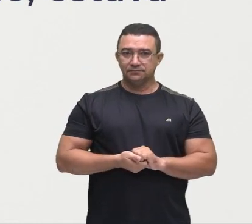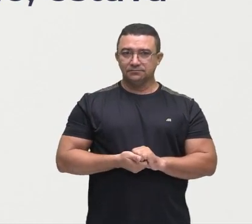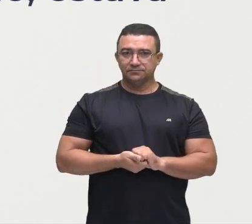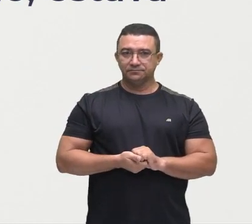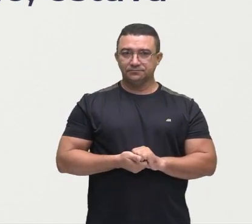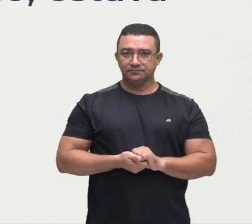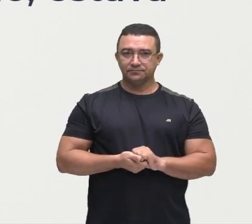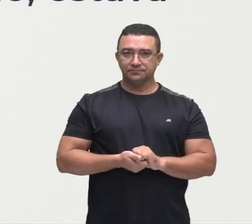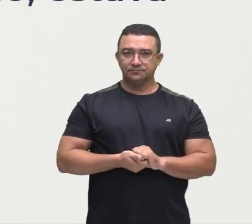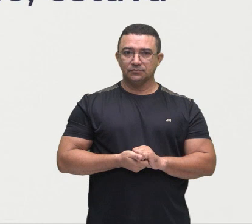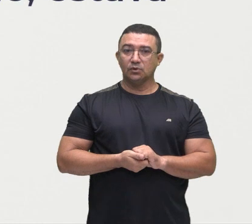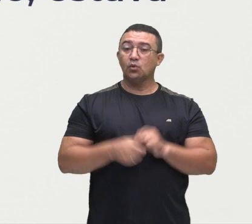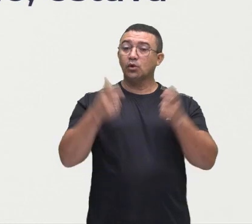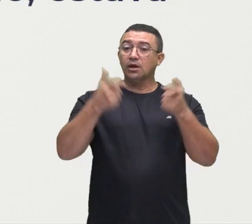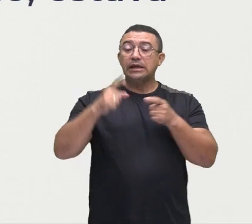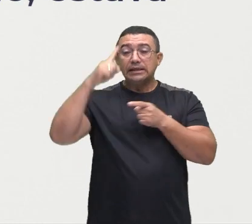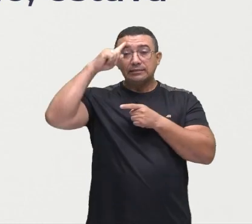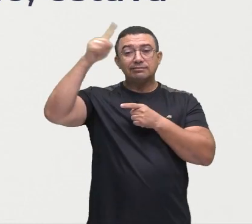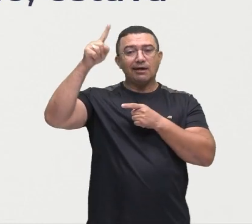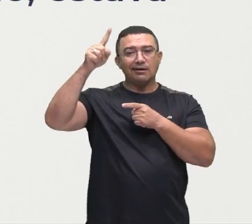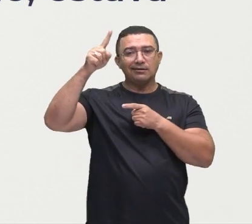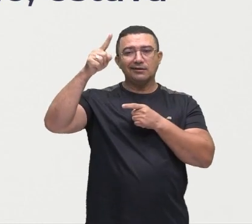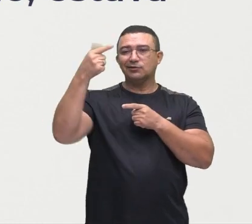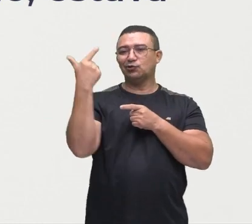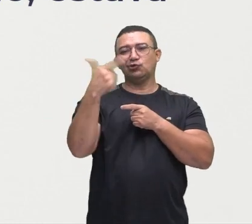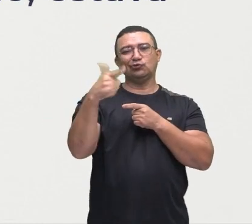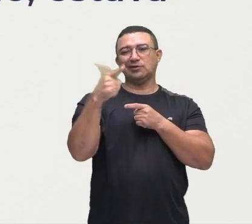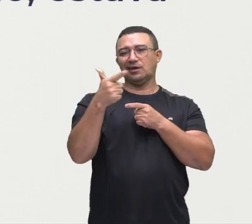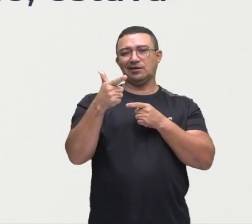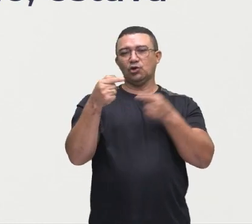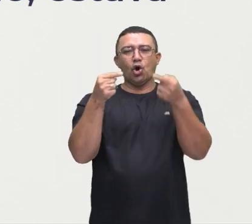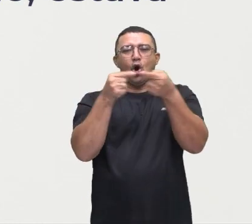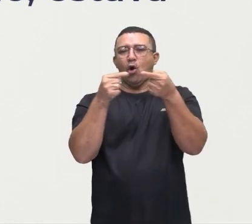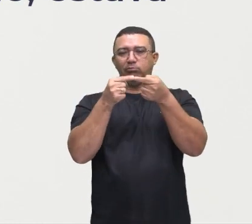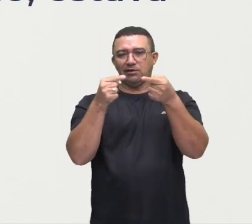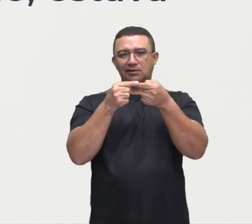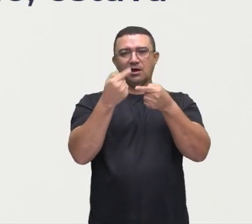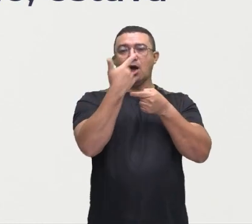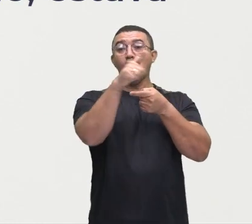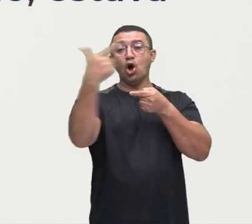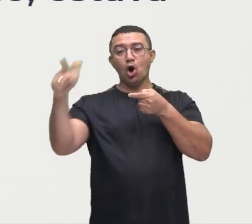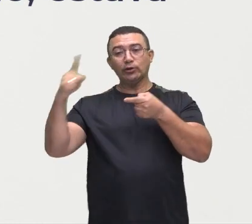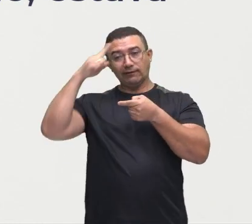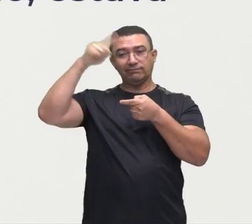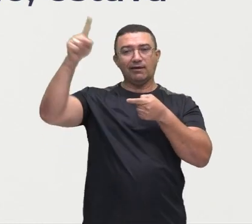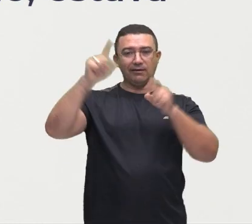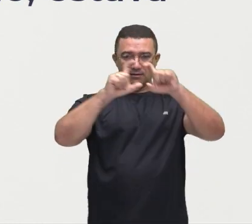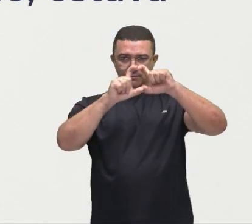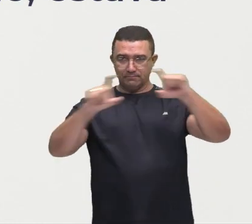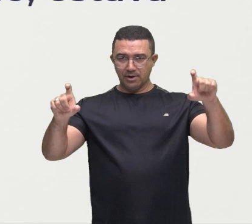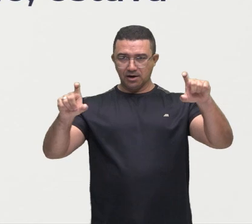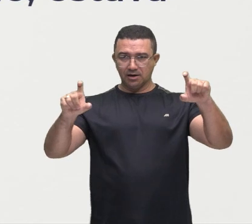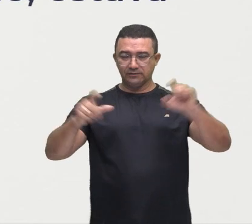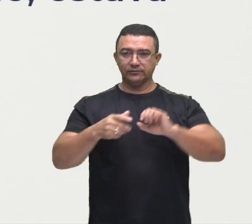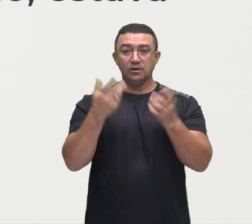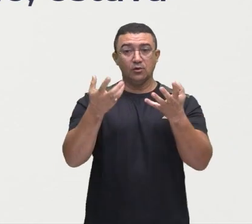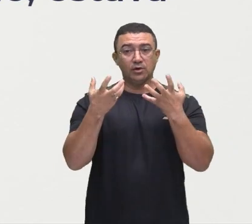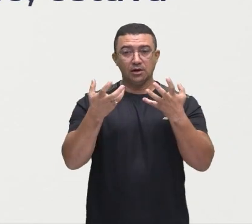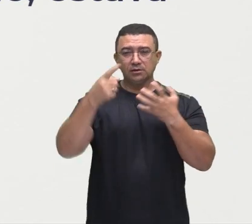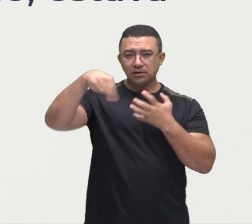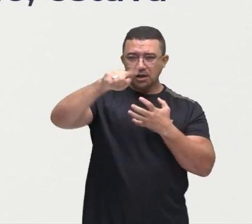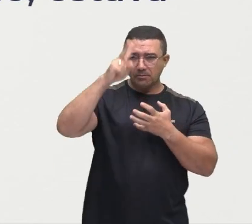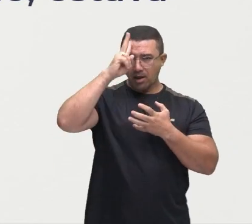uma, cuja ideia não se relaciona com as outras ideias do parágrafo. Quero já lembrar para você